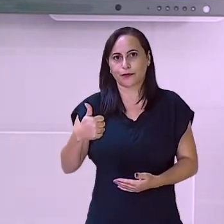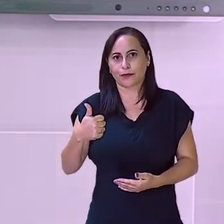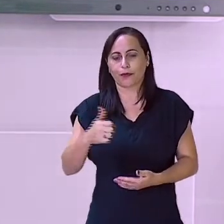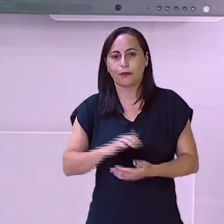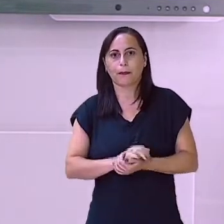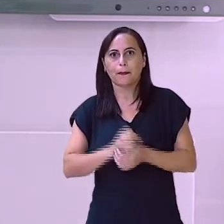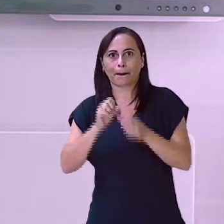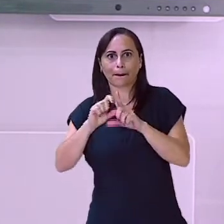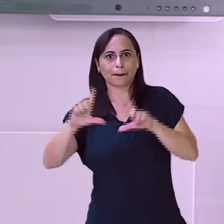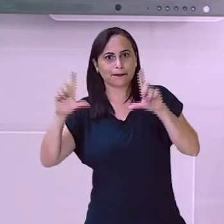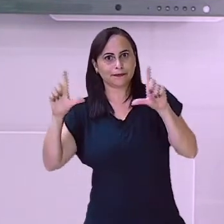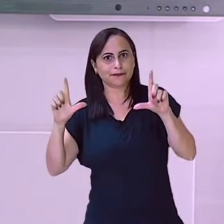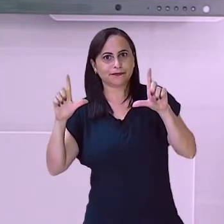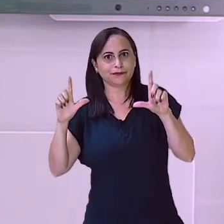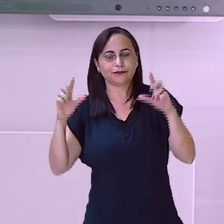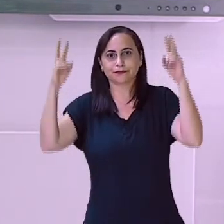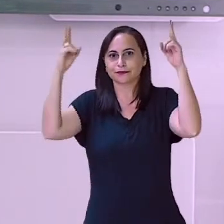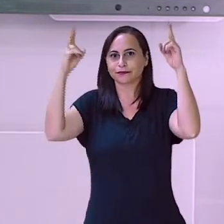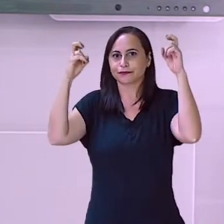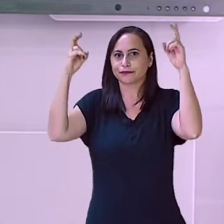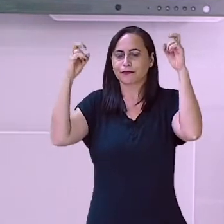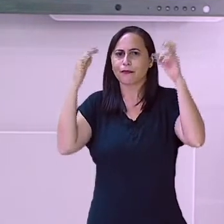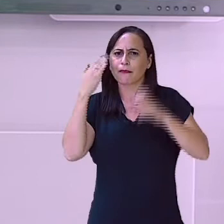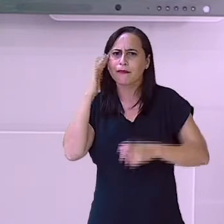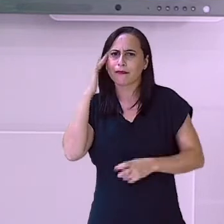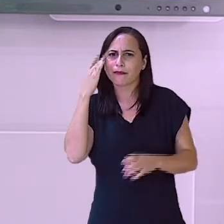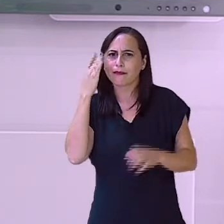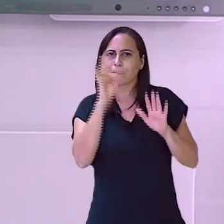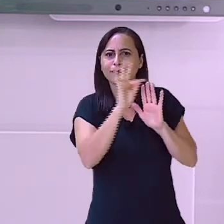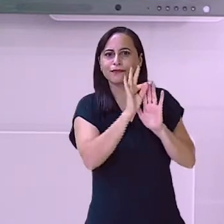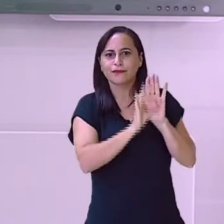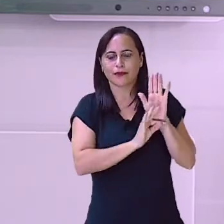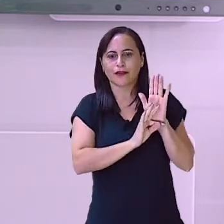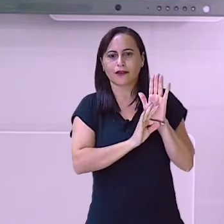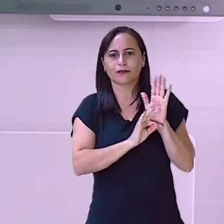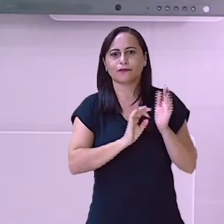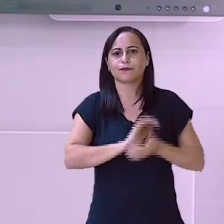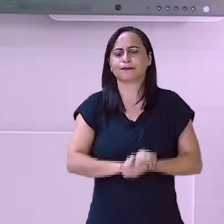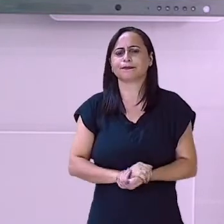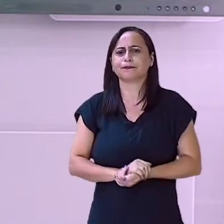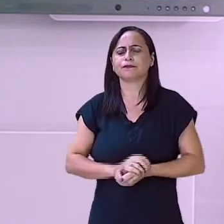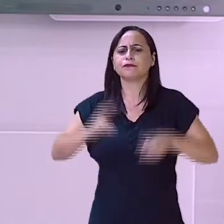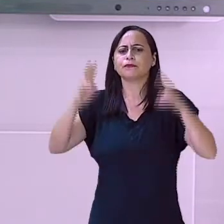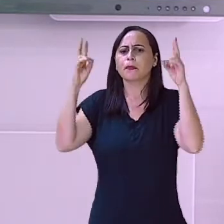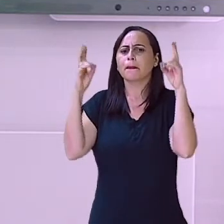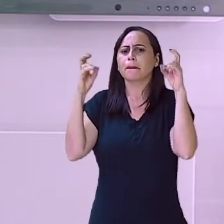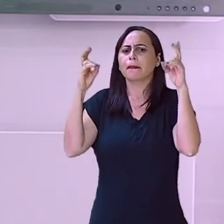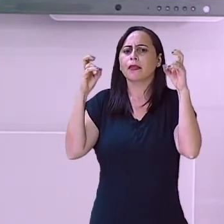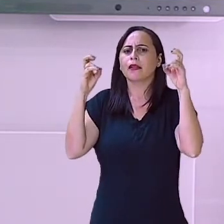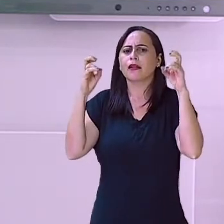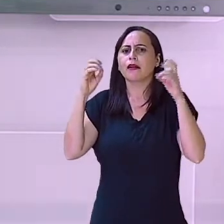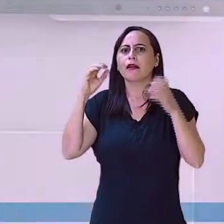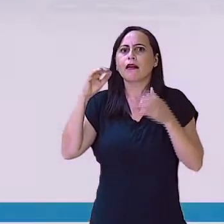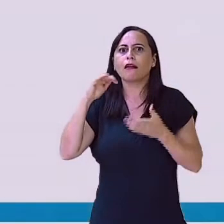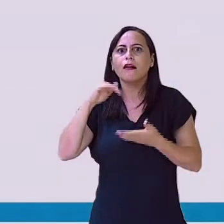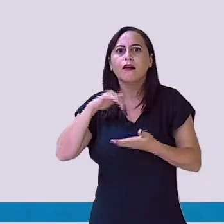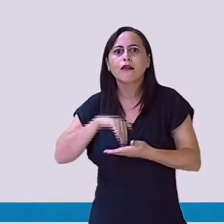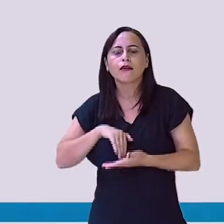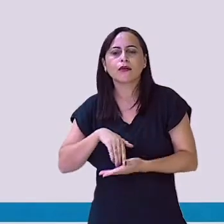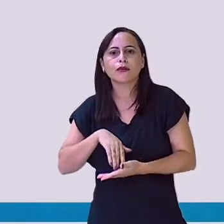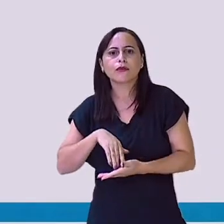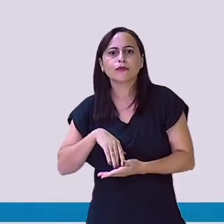compreender texto. O último pedaço de frango. Estava ouvindo